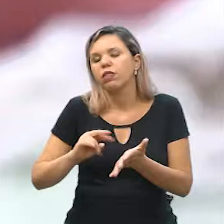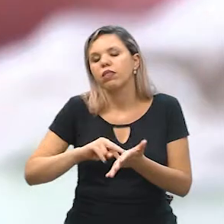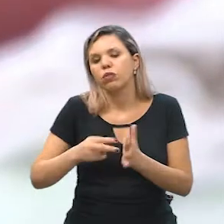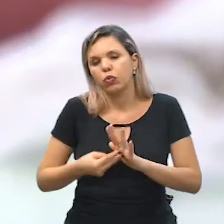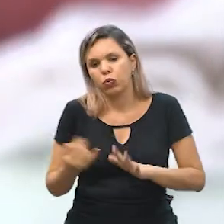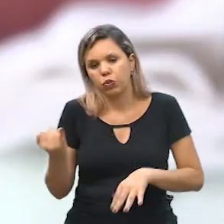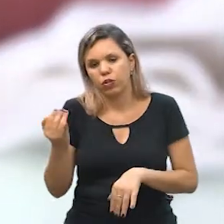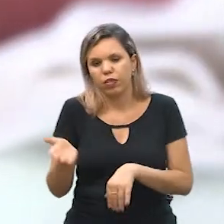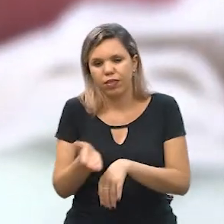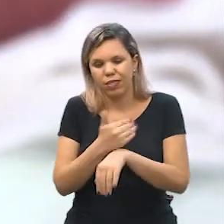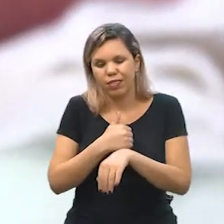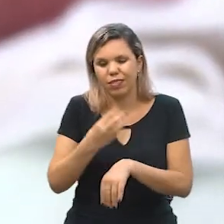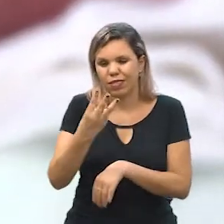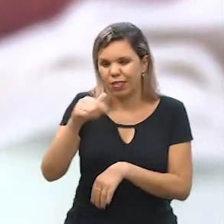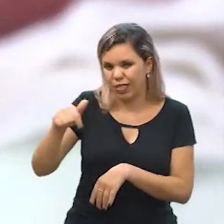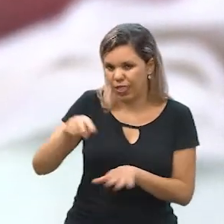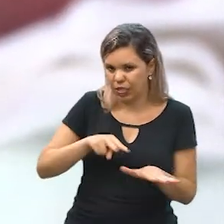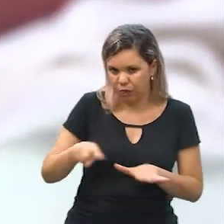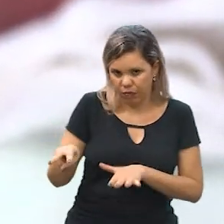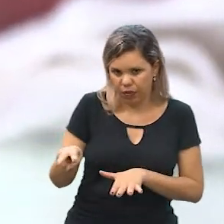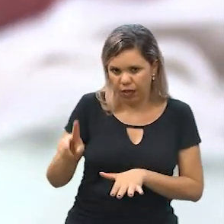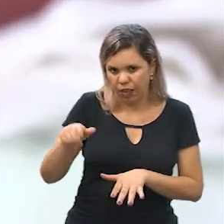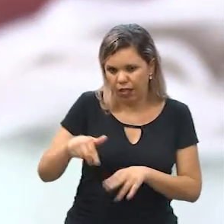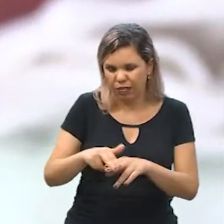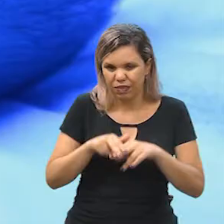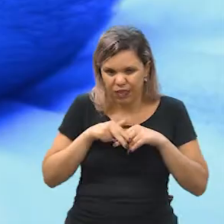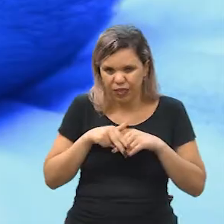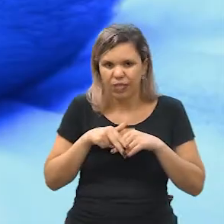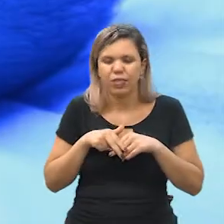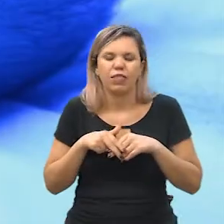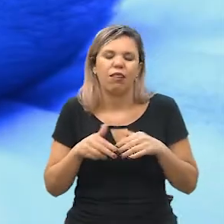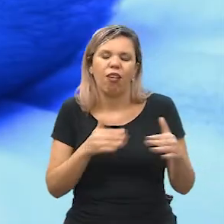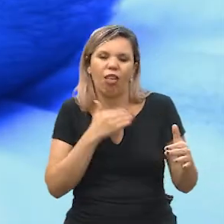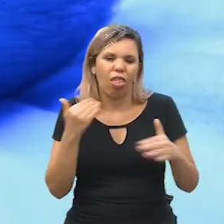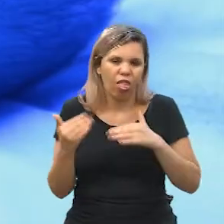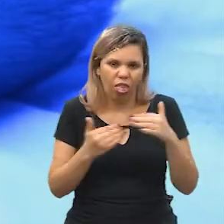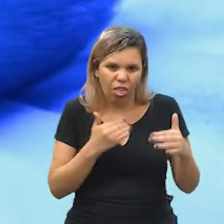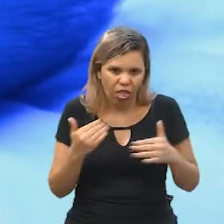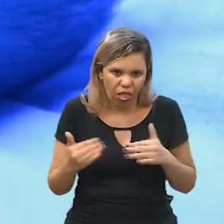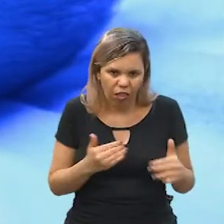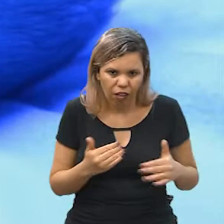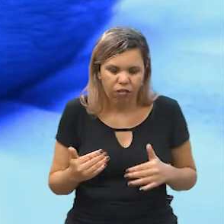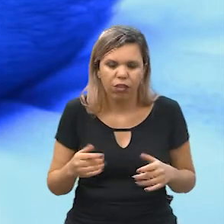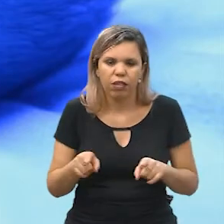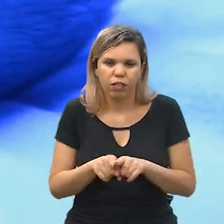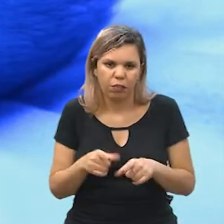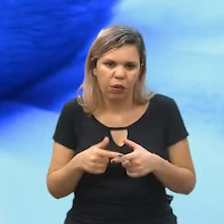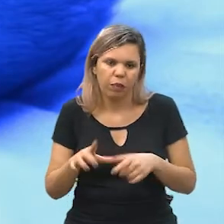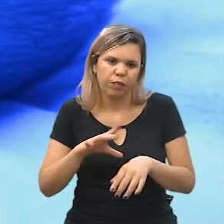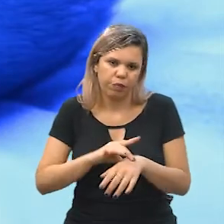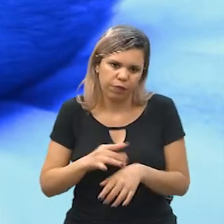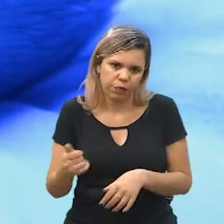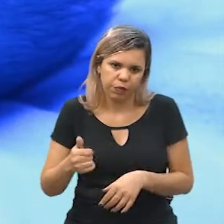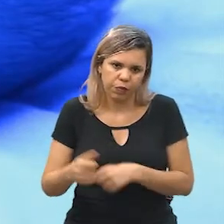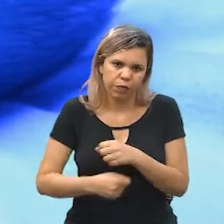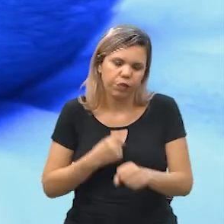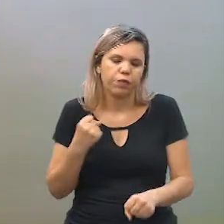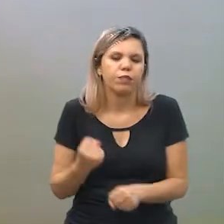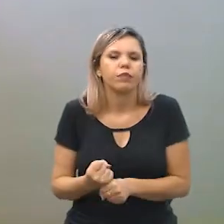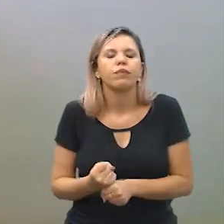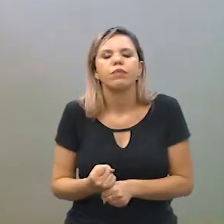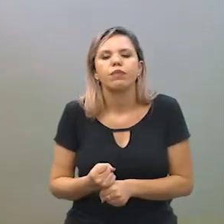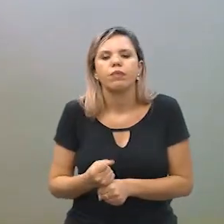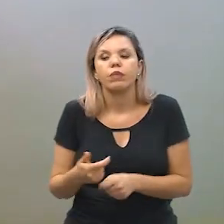antes das 37 semanas é a maior causa de mortalidade e de morbidade no primeiro ano de vida,